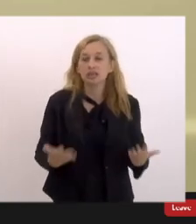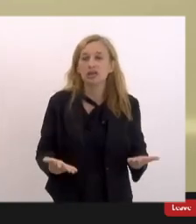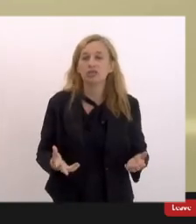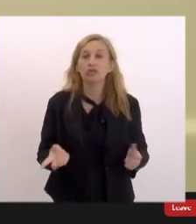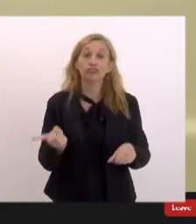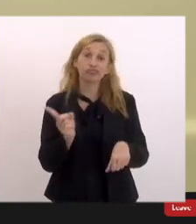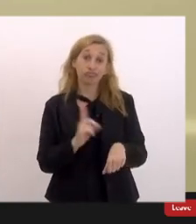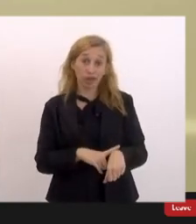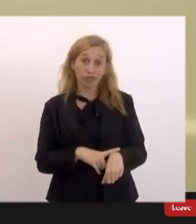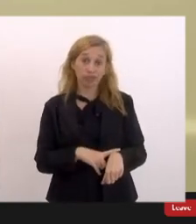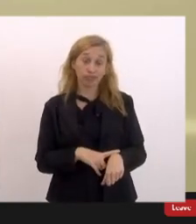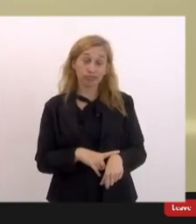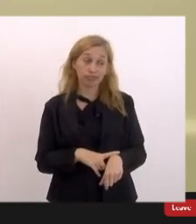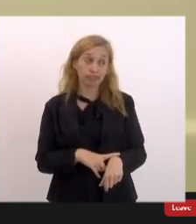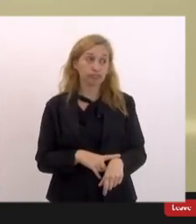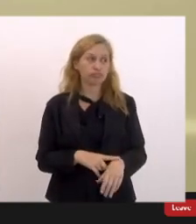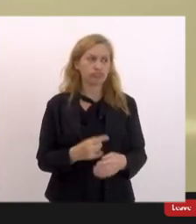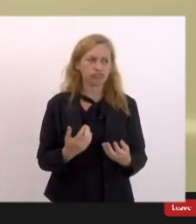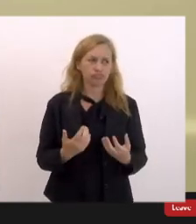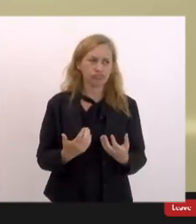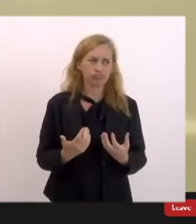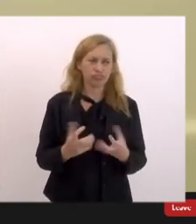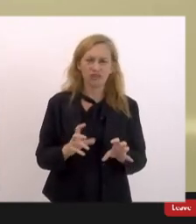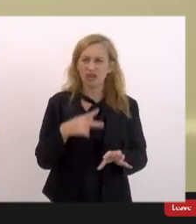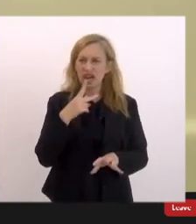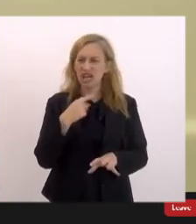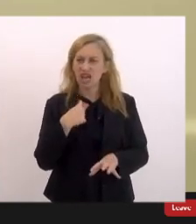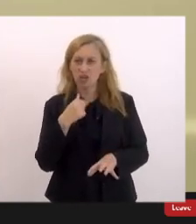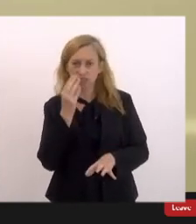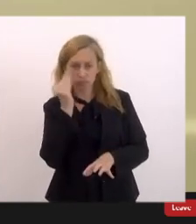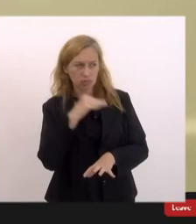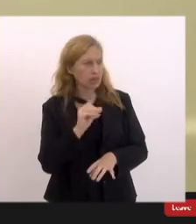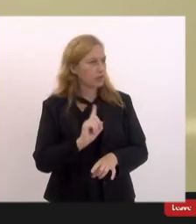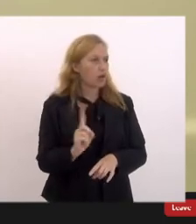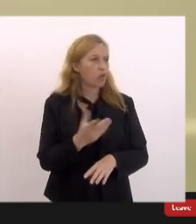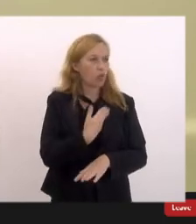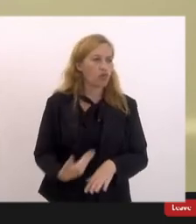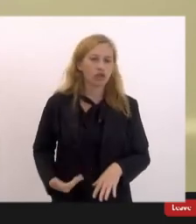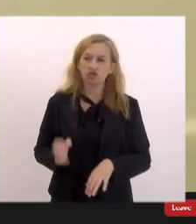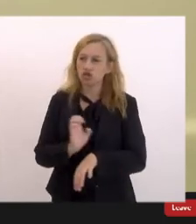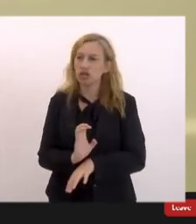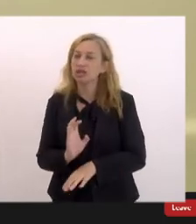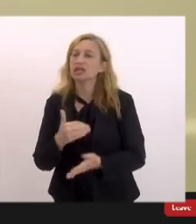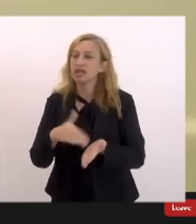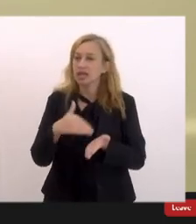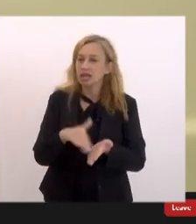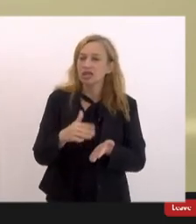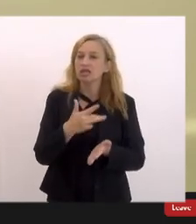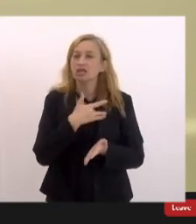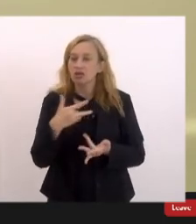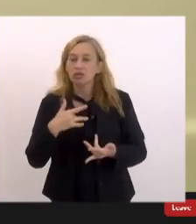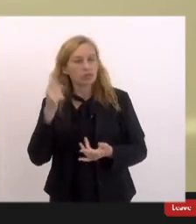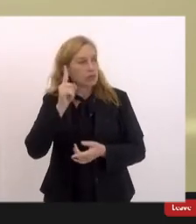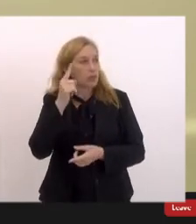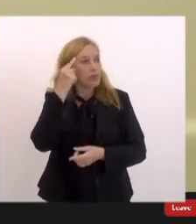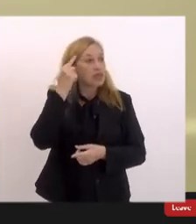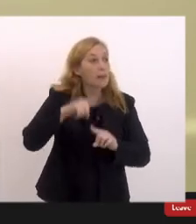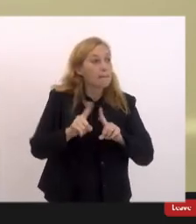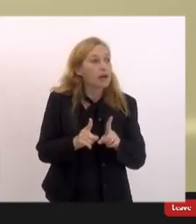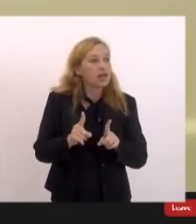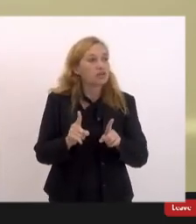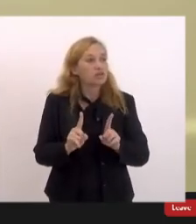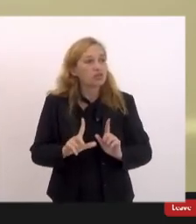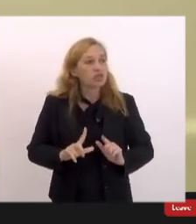tempo. Não quer dizer que a gente não vá fazer, tá? O governo do Estado, a Secretaria de Estado de Saúde, não pense nisso. Mas hoje se